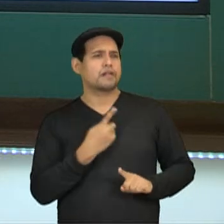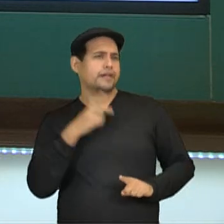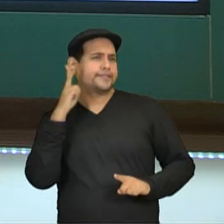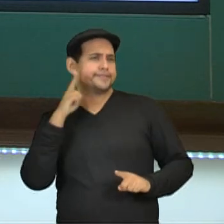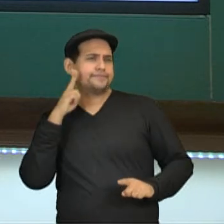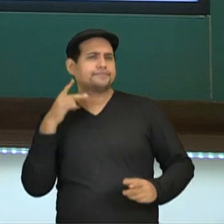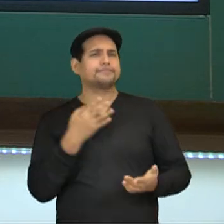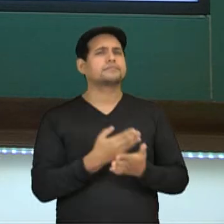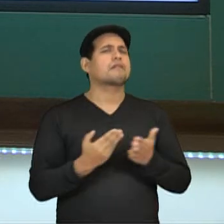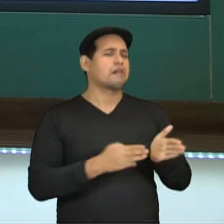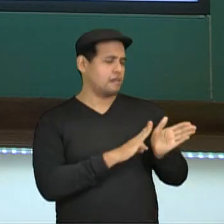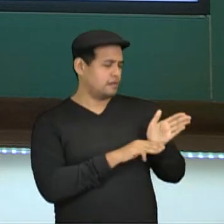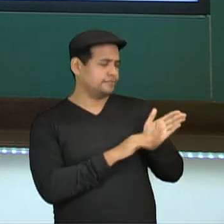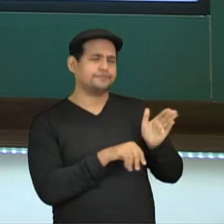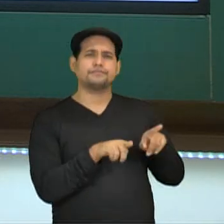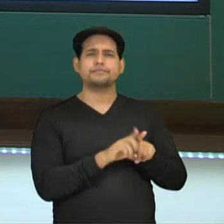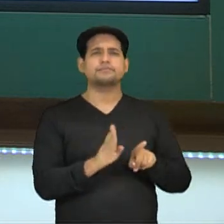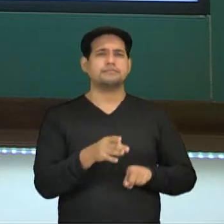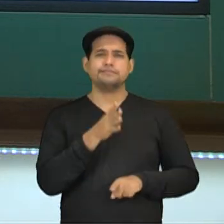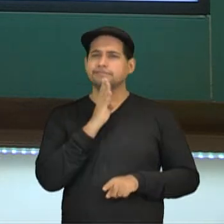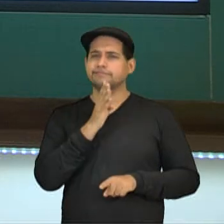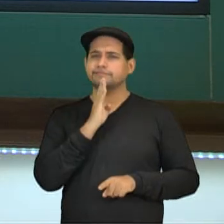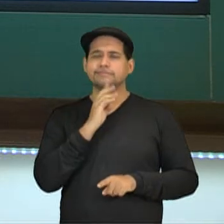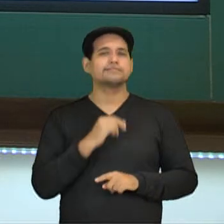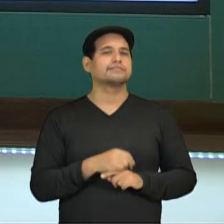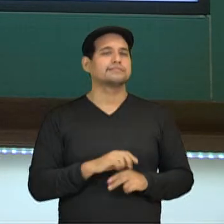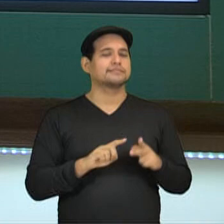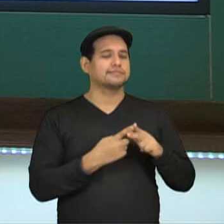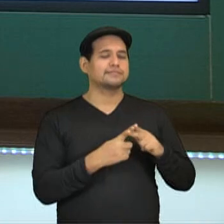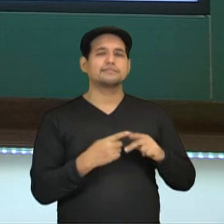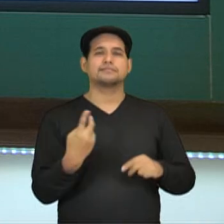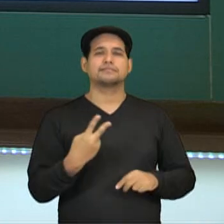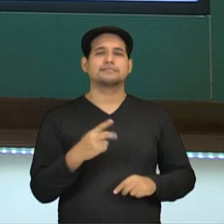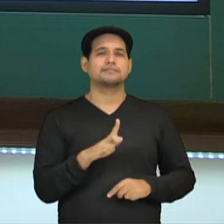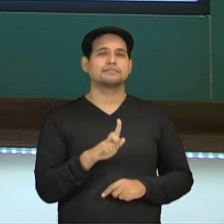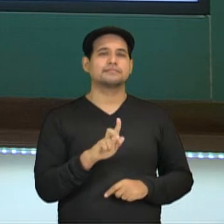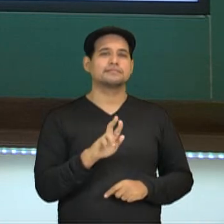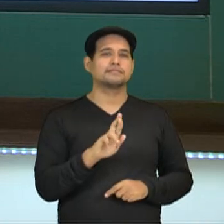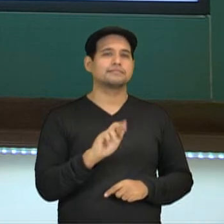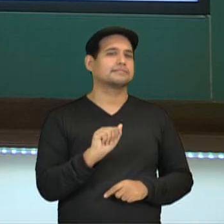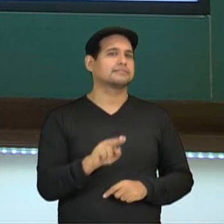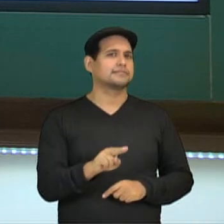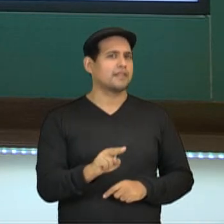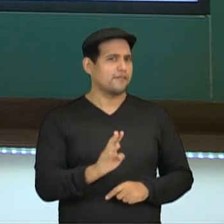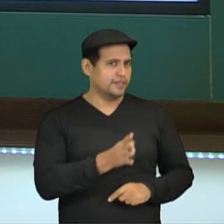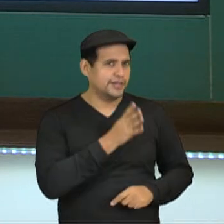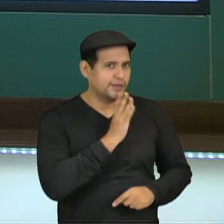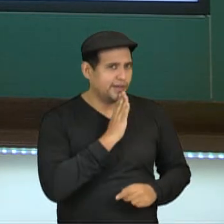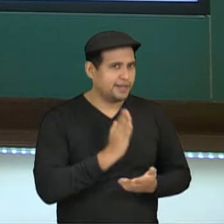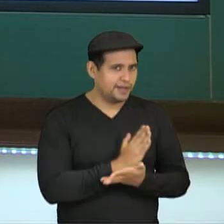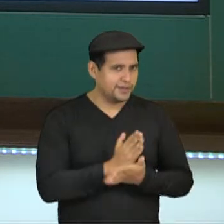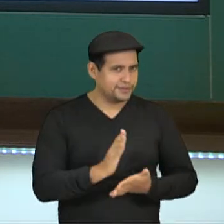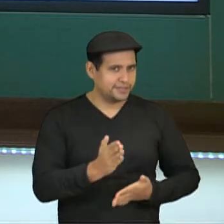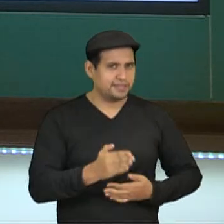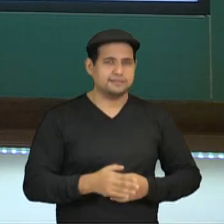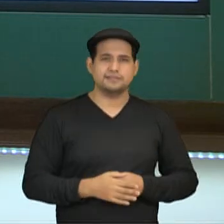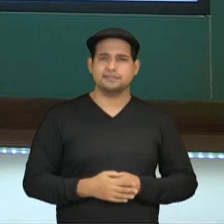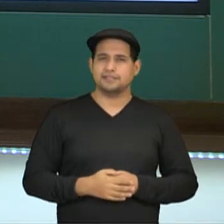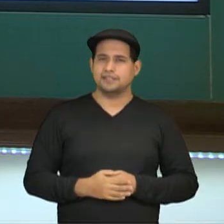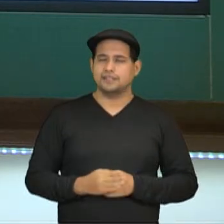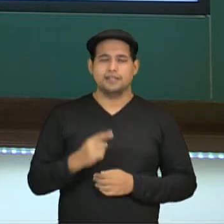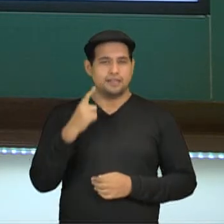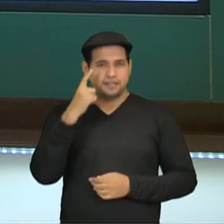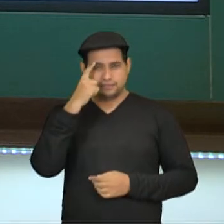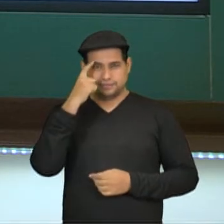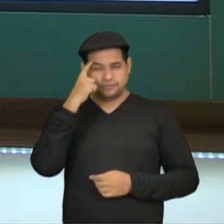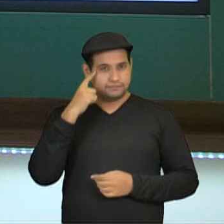relembrar. Quais métodos você já conhece para resolver a equação do segundo grau? Você já conhece algum, certo? Deixa eu refrescar a